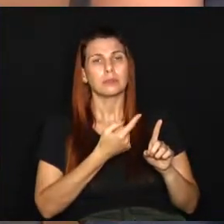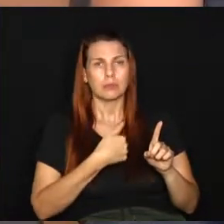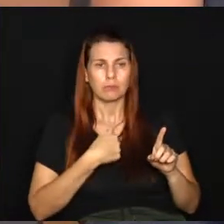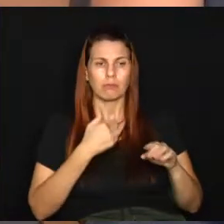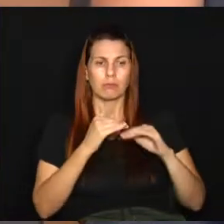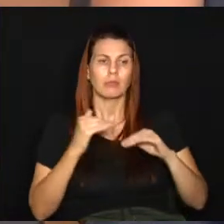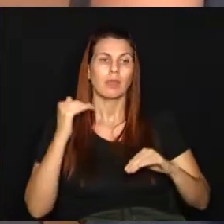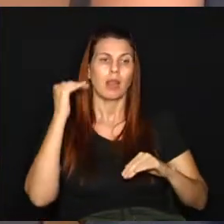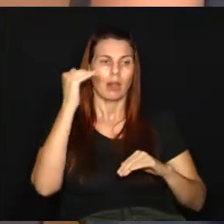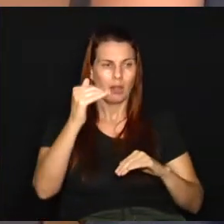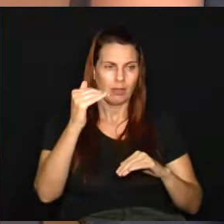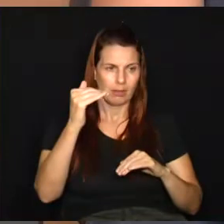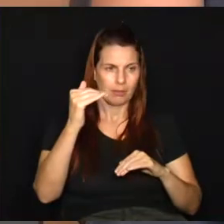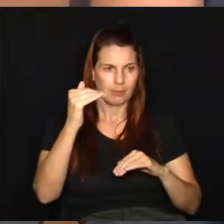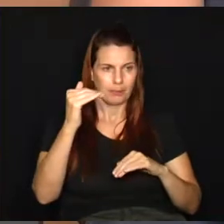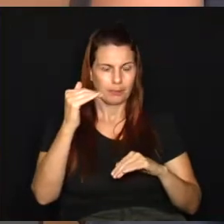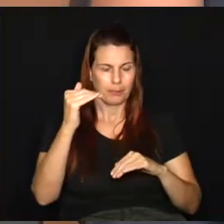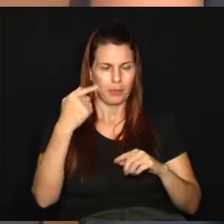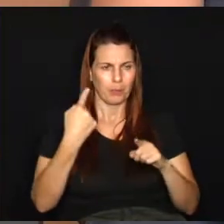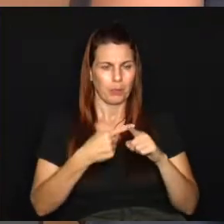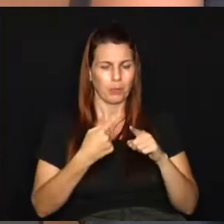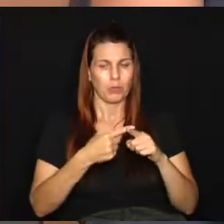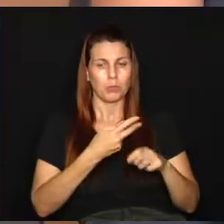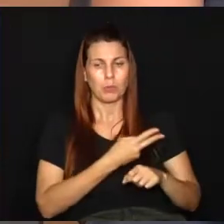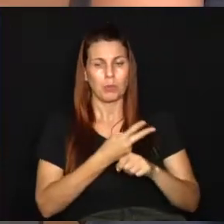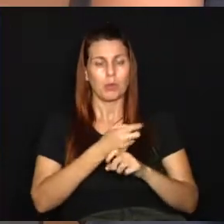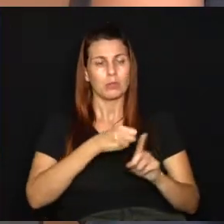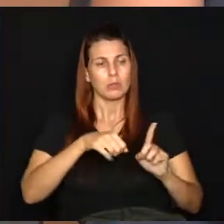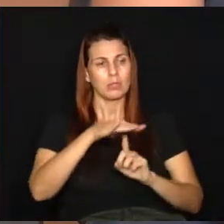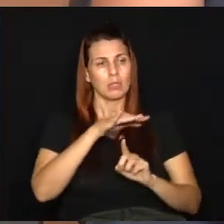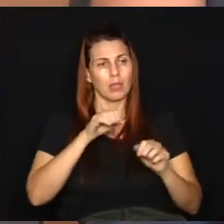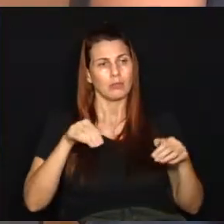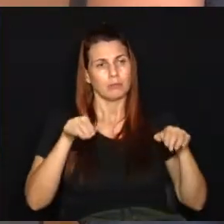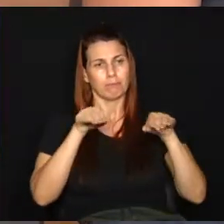muros, porque a gente está buscando uma equidade na sociedade.